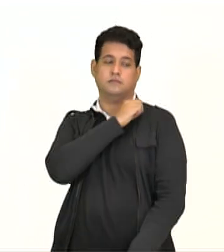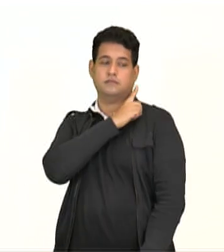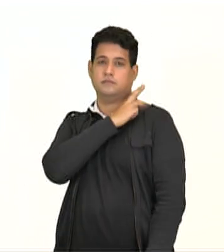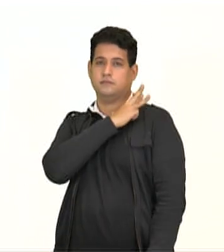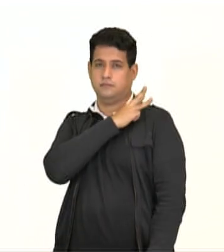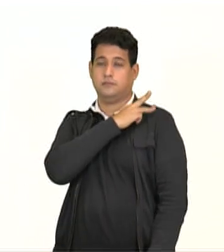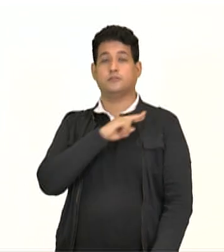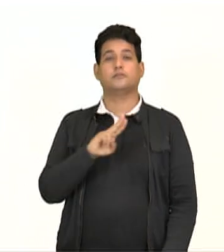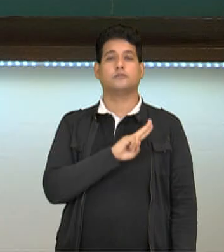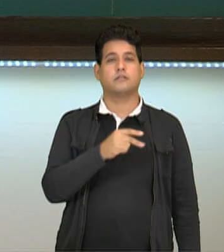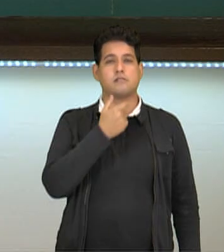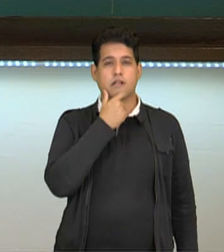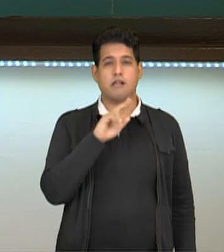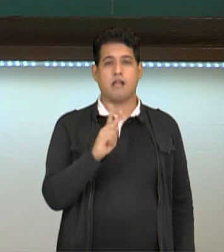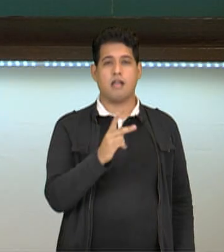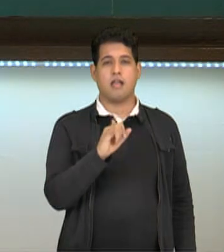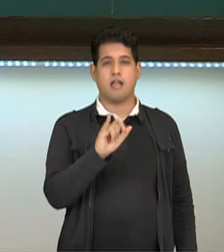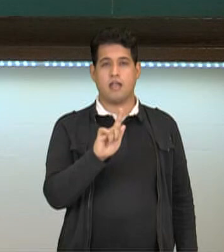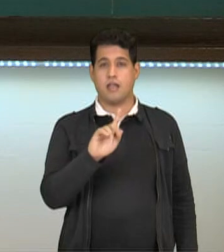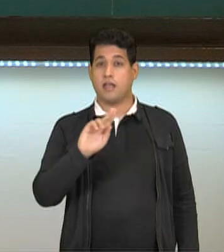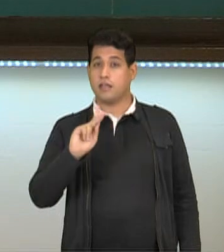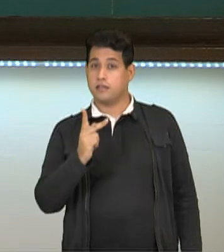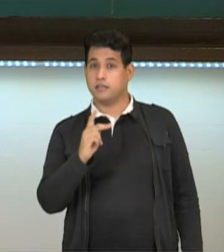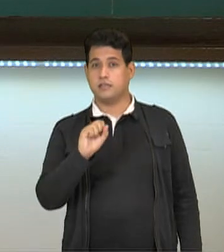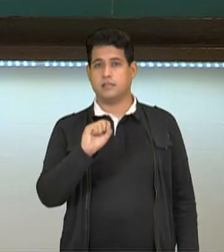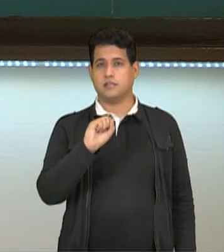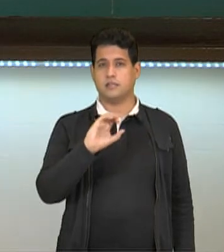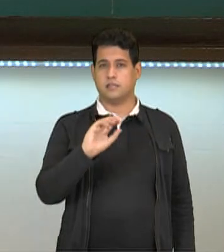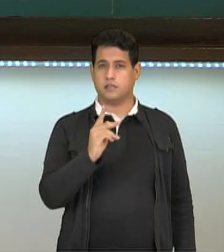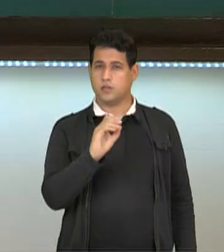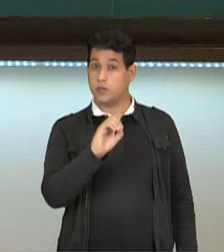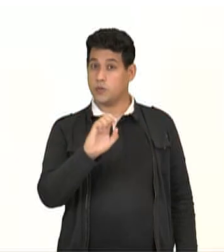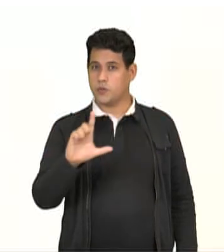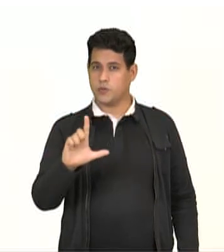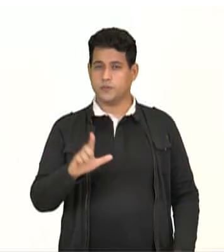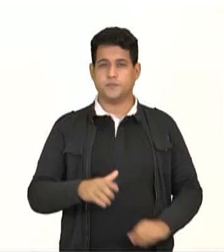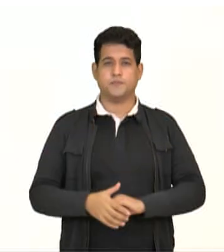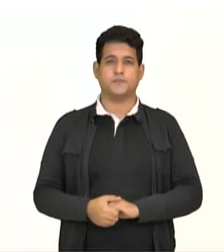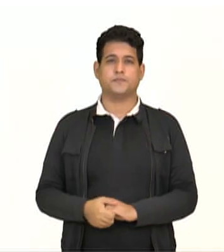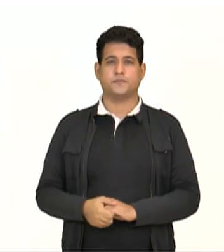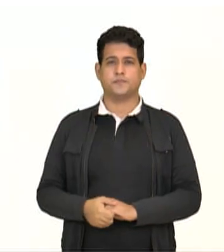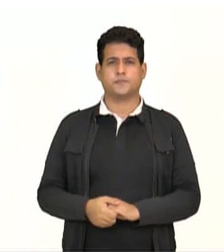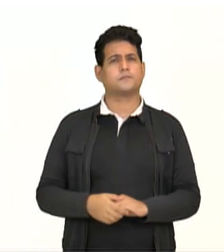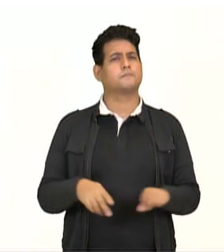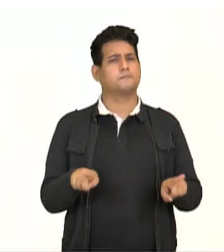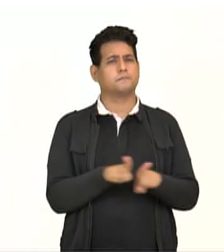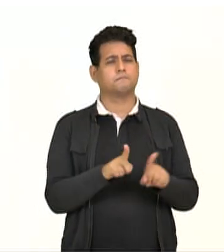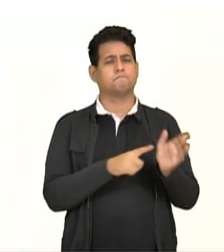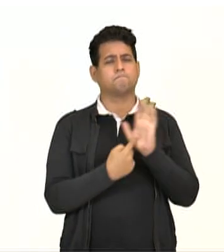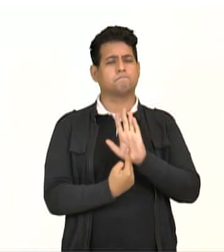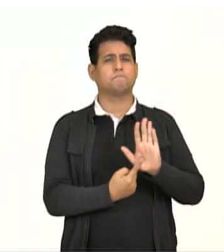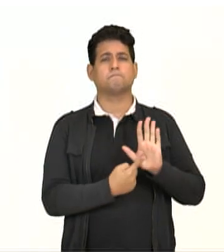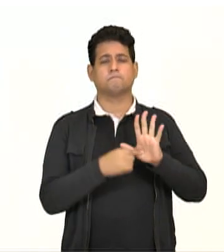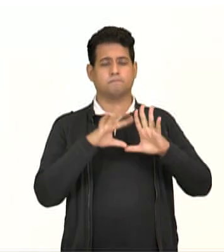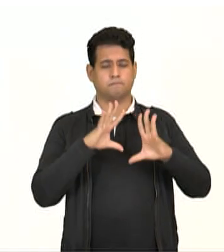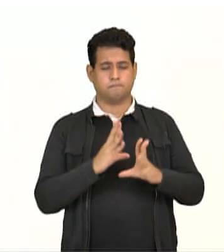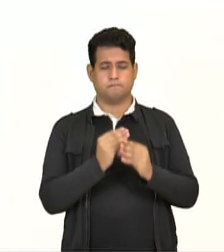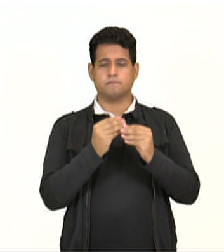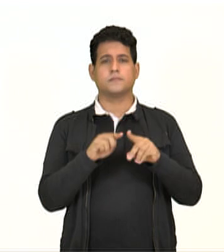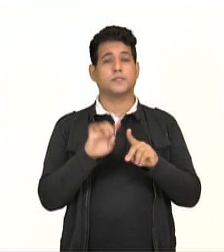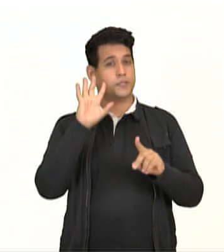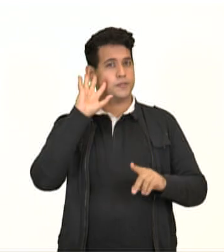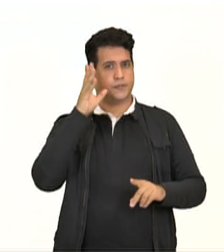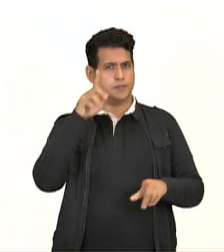inglês é high school. Eu vou para o ensino médio no ano que vem. Ele também expressa uma conclusão sobre algo